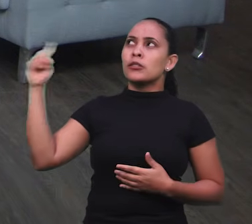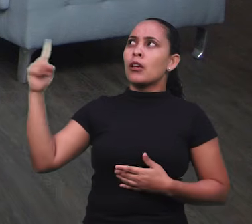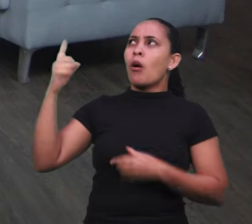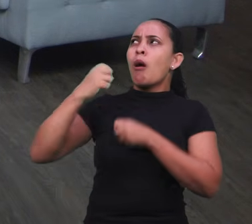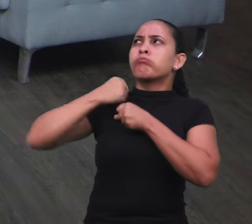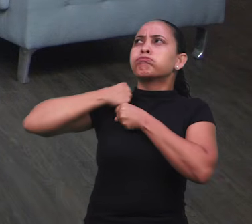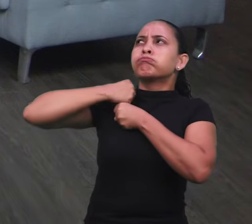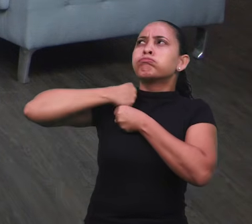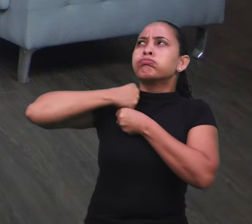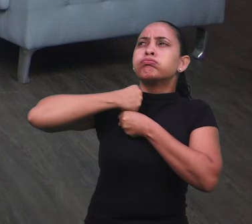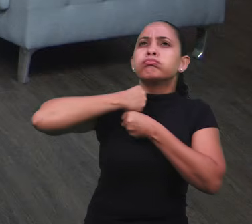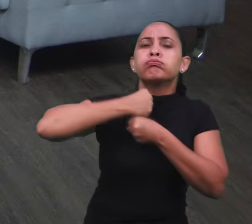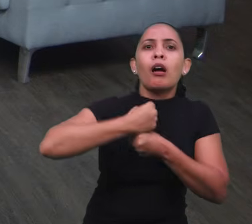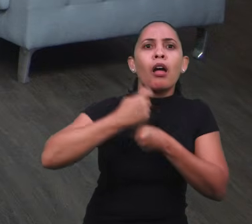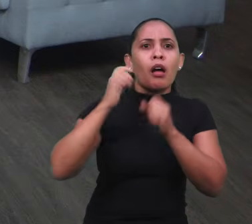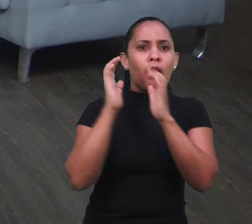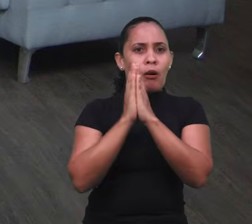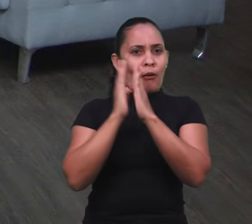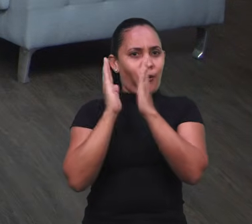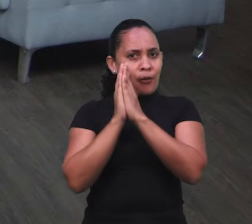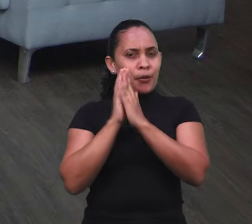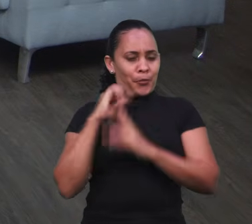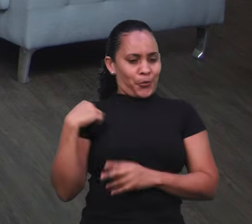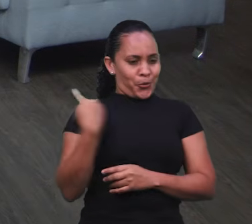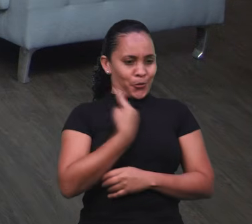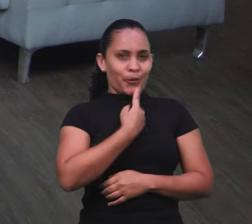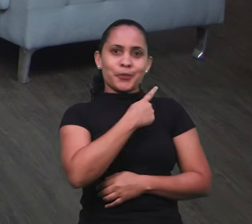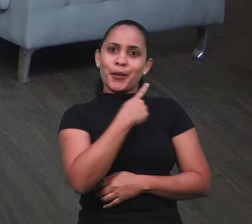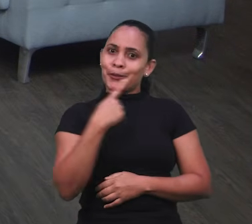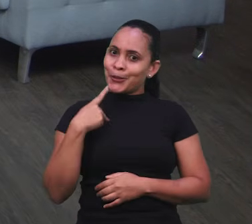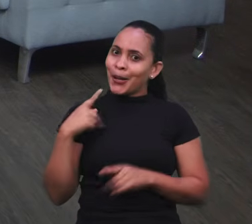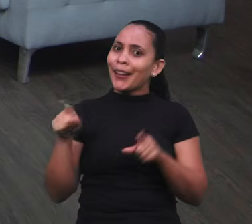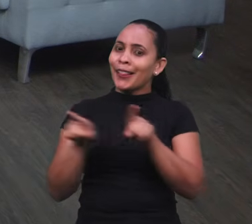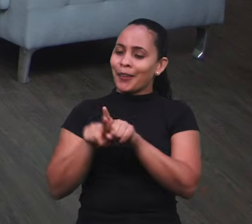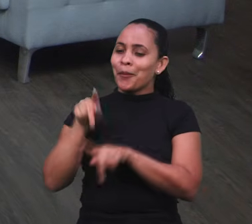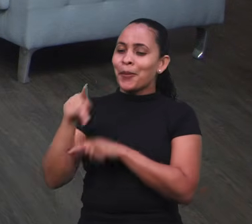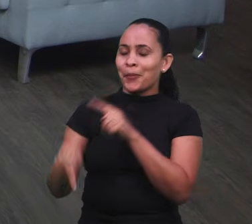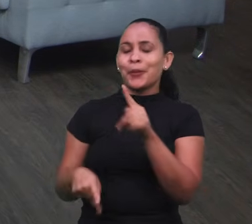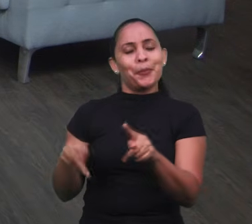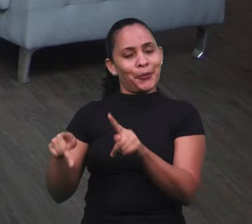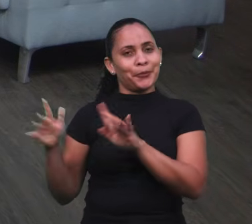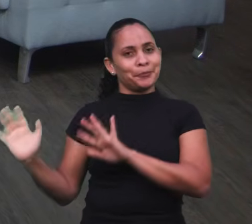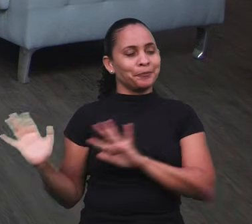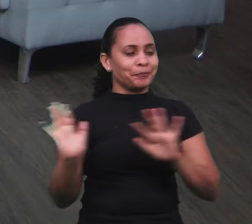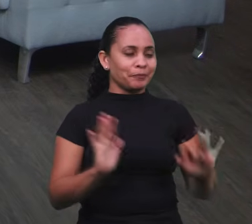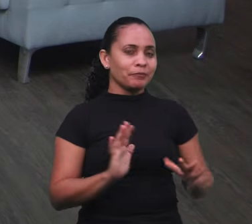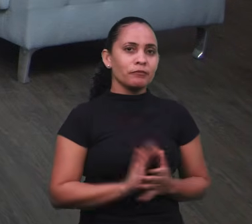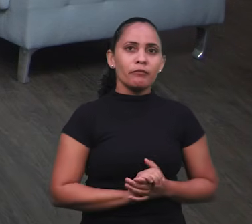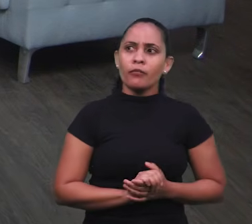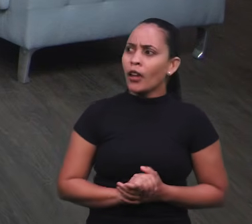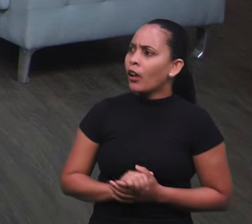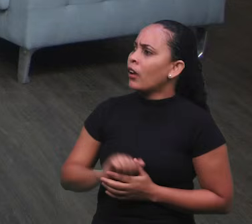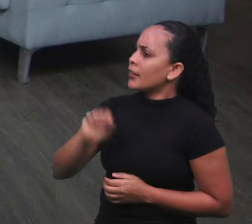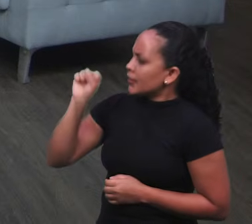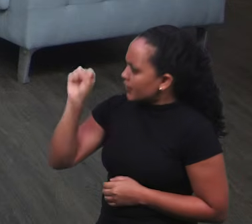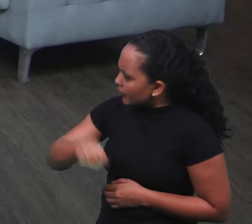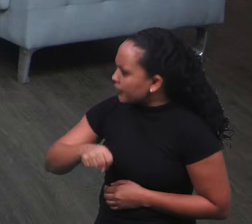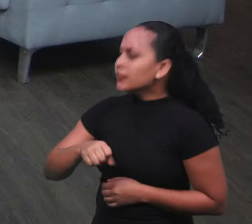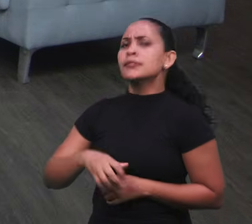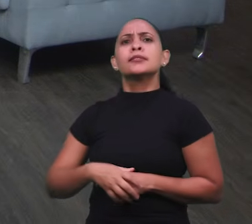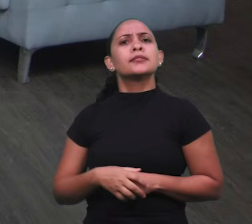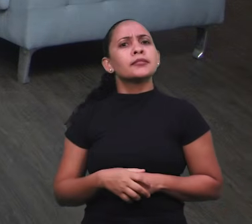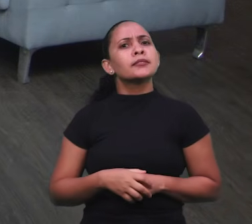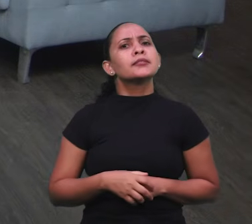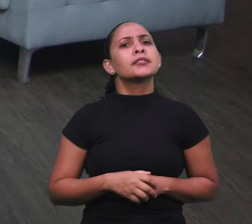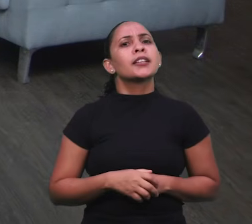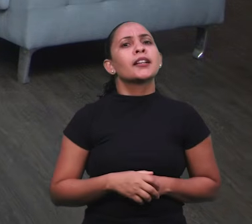servindo ao Senhor há tantos anos e que oram por nós, pelos pastores e pela igreja. É isso mesmo? É isso mesmo,